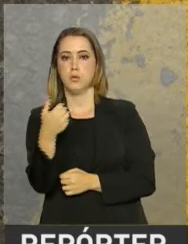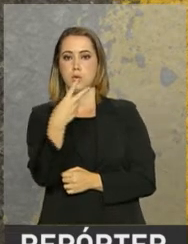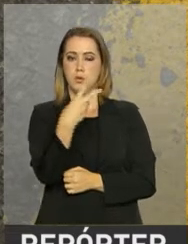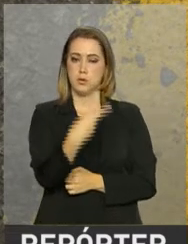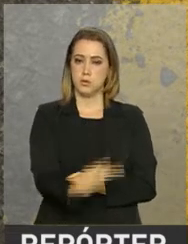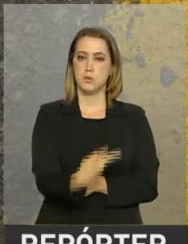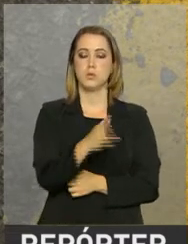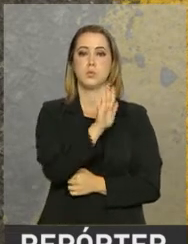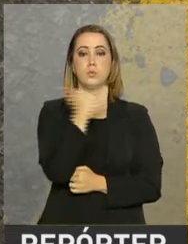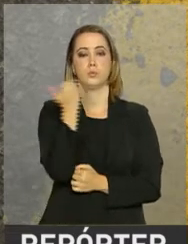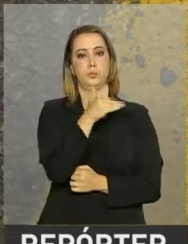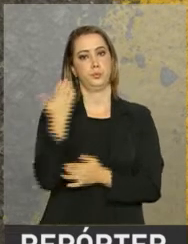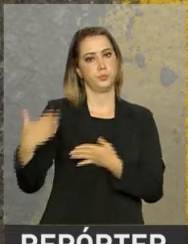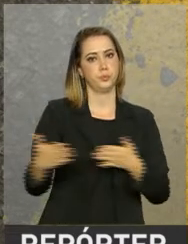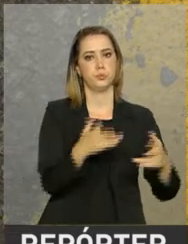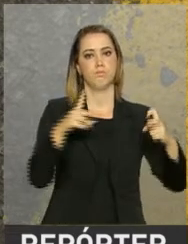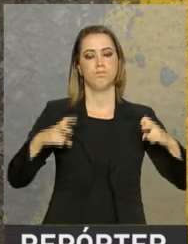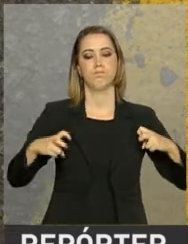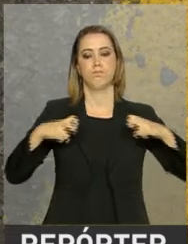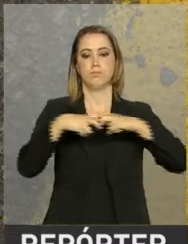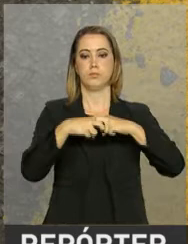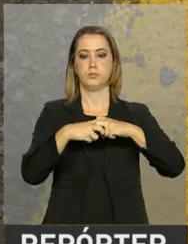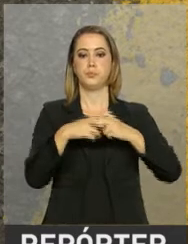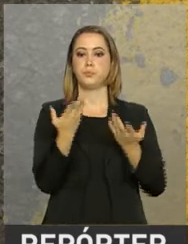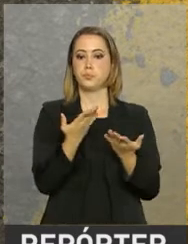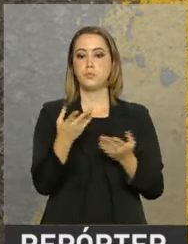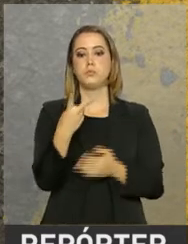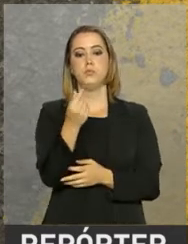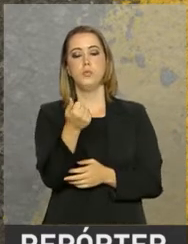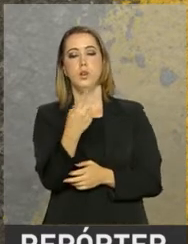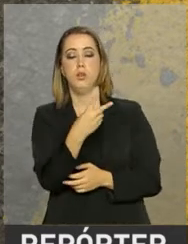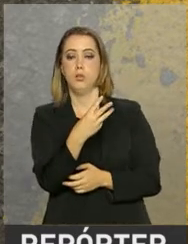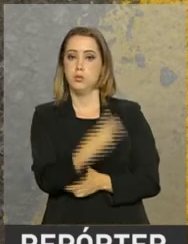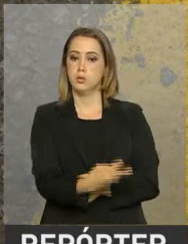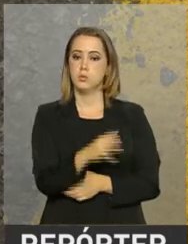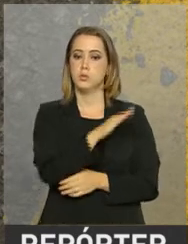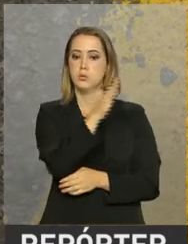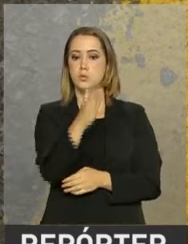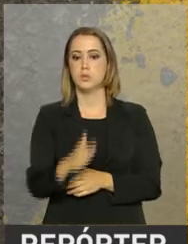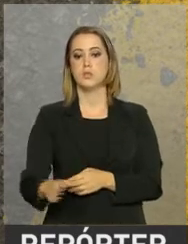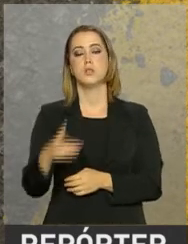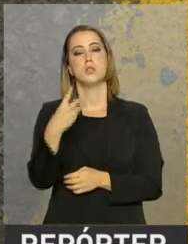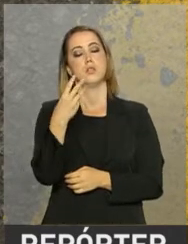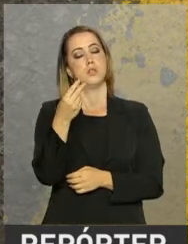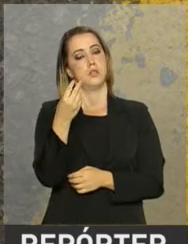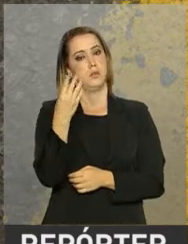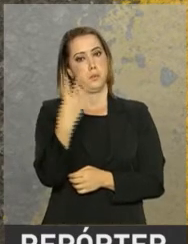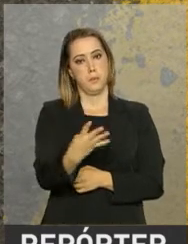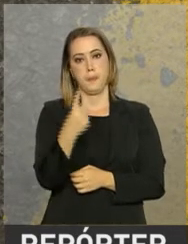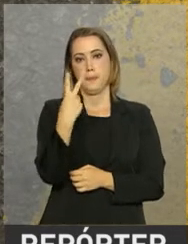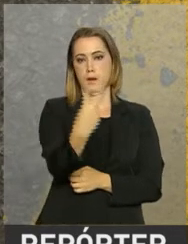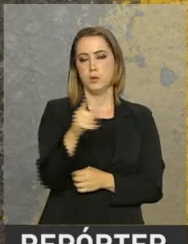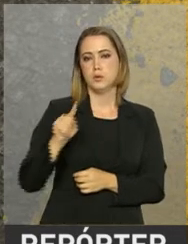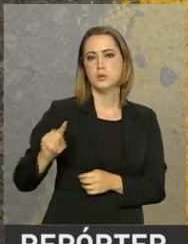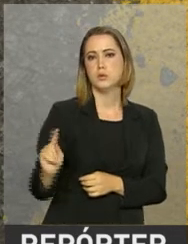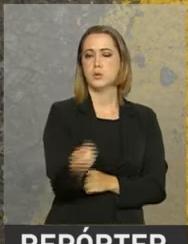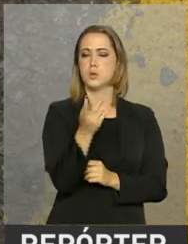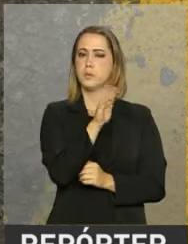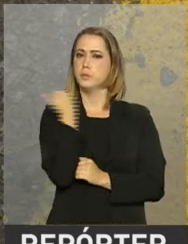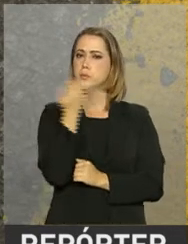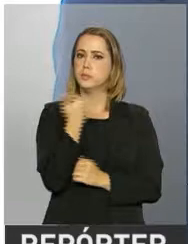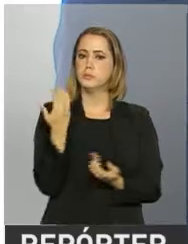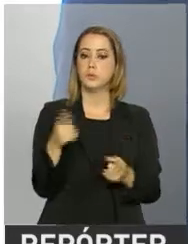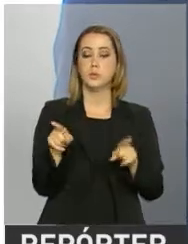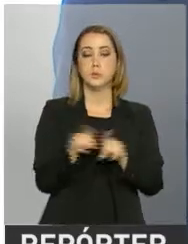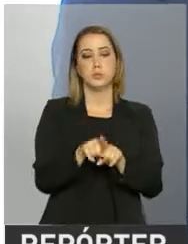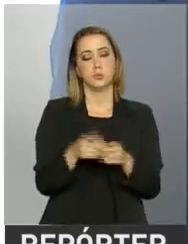nas estradas, em 2013, 42.200 e em 2014 foram 43.700